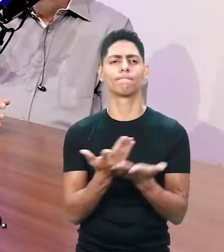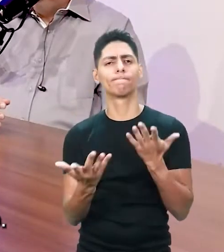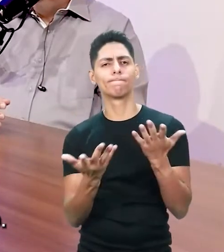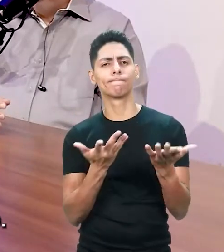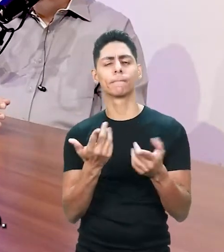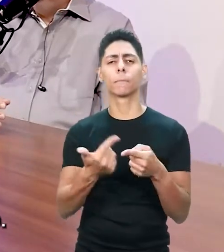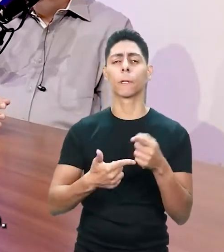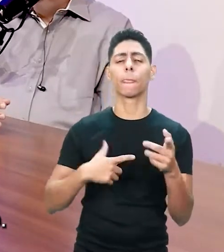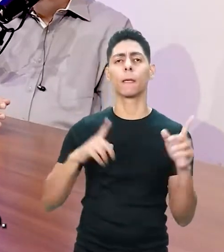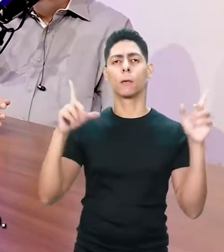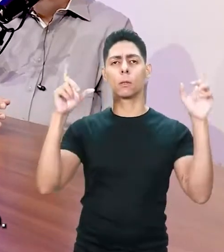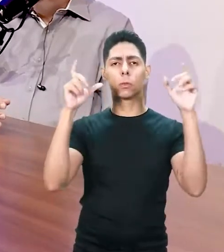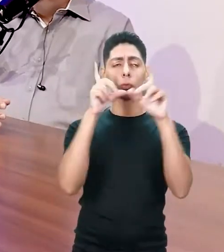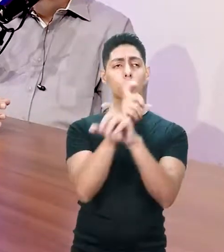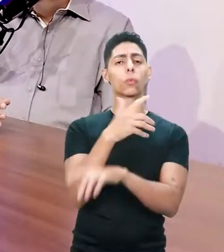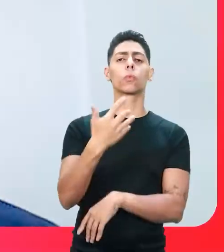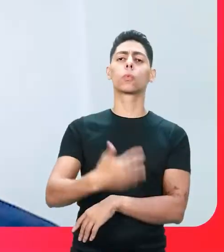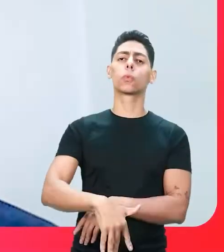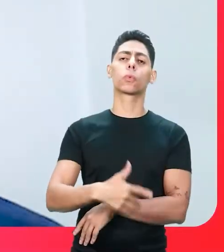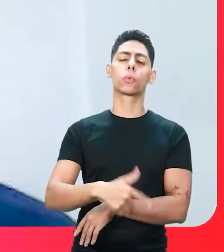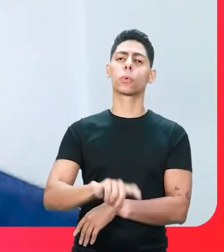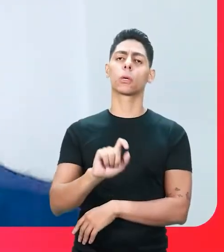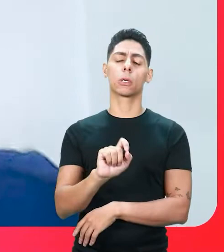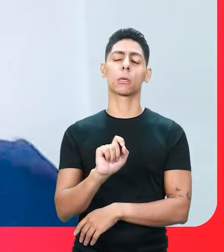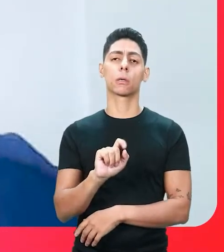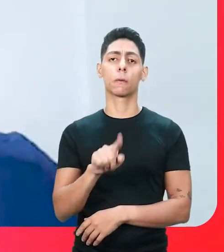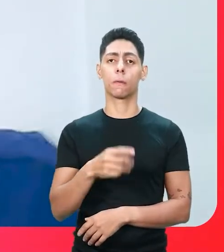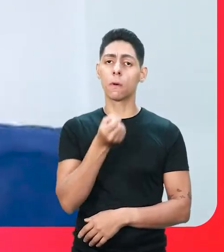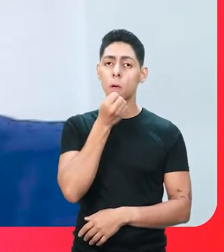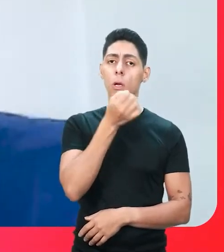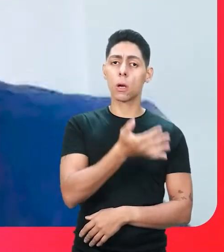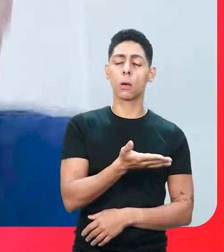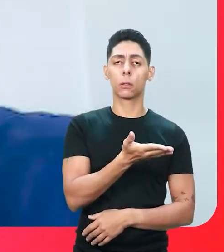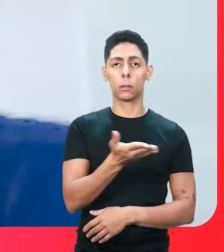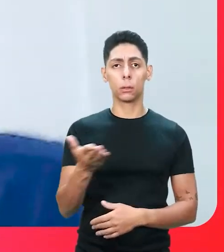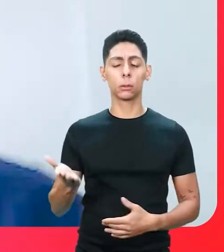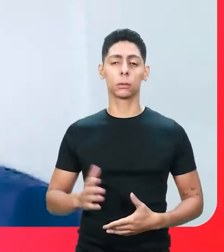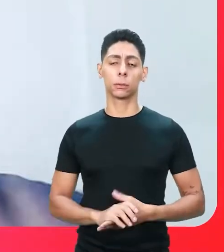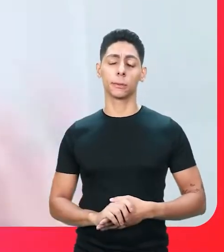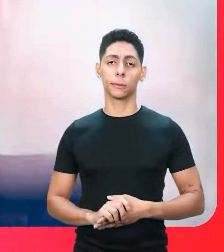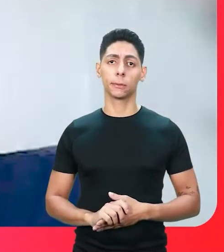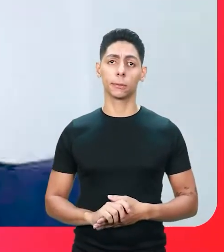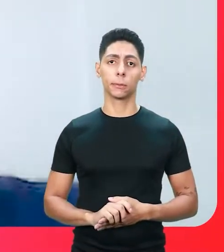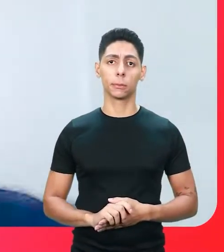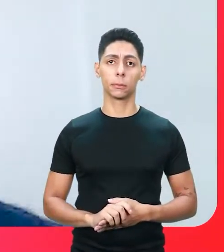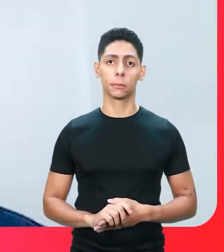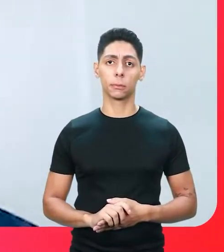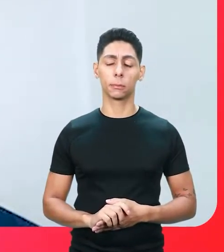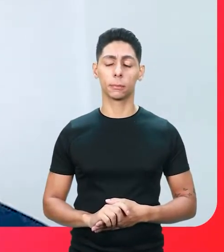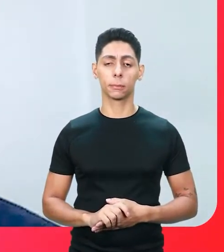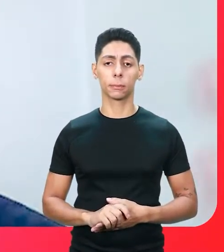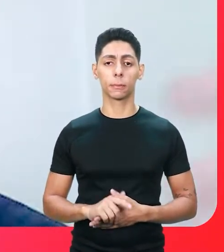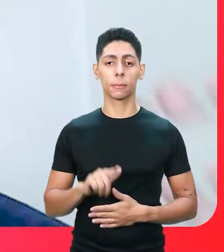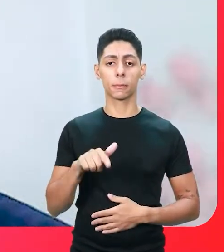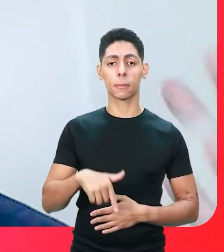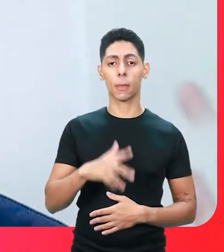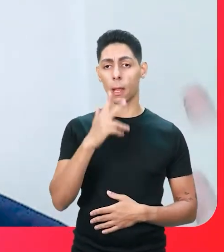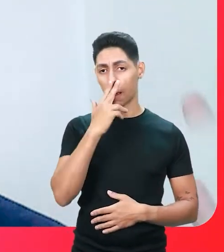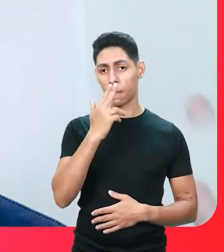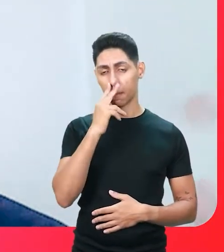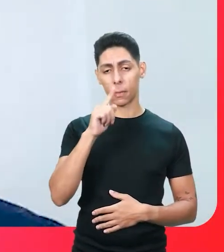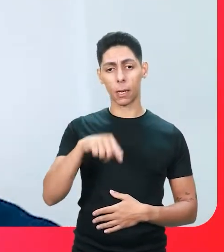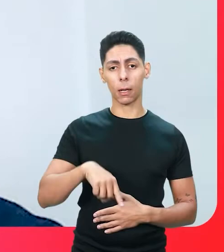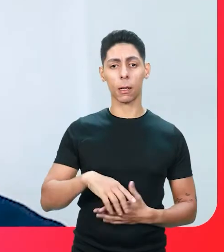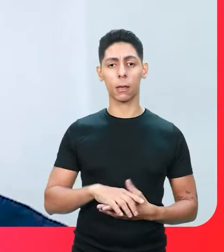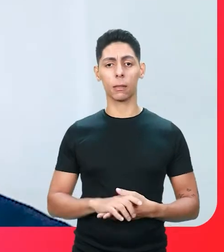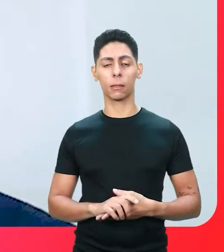uma dificuldade, gente, muito grande. Ih, vou confidenciar isso para você. Isso aqui virou... Como você falou assim, Marco, vamos